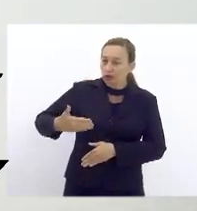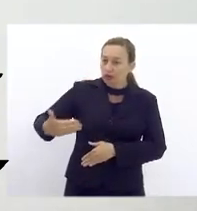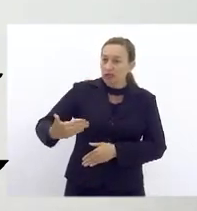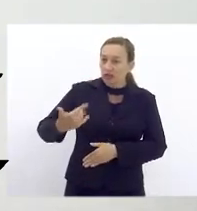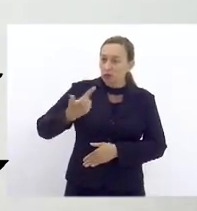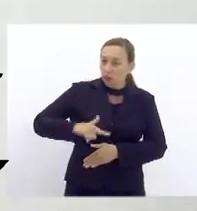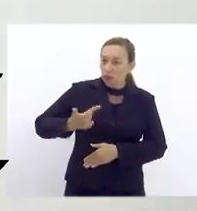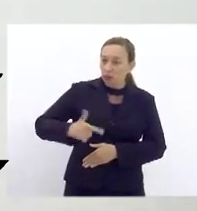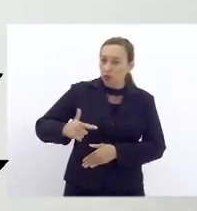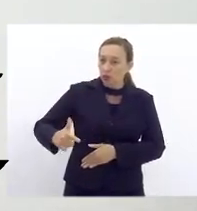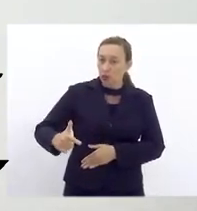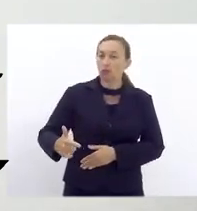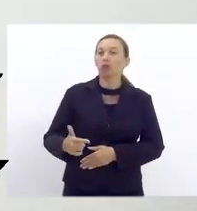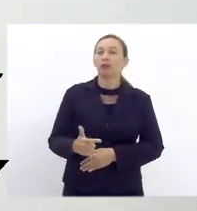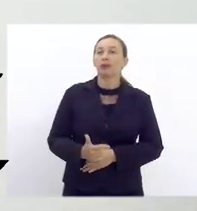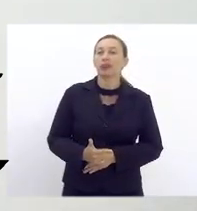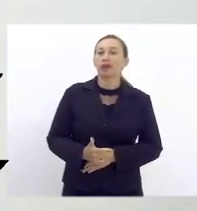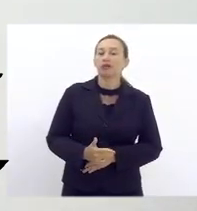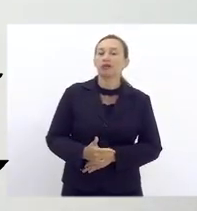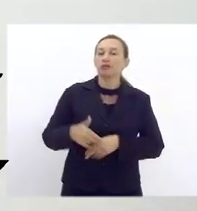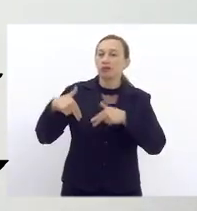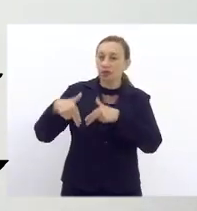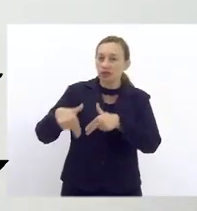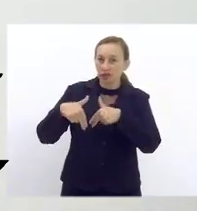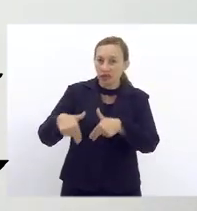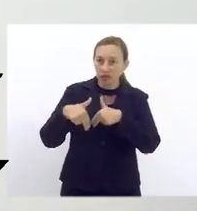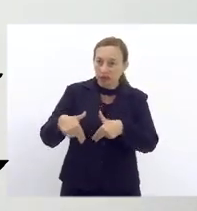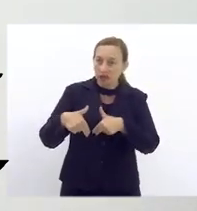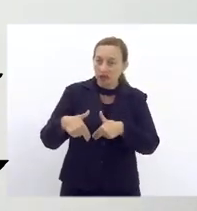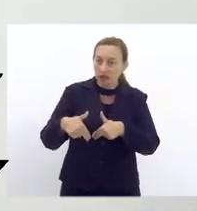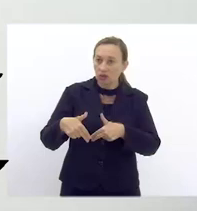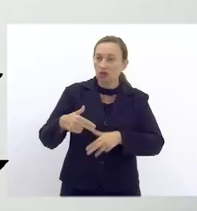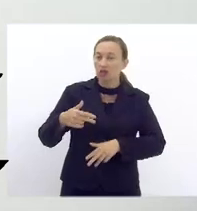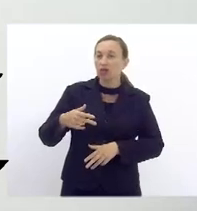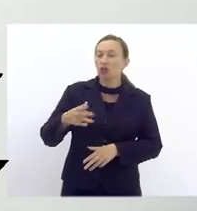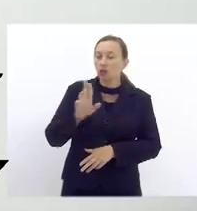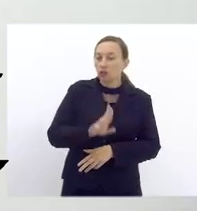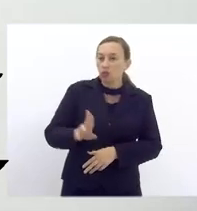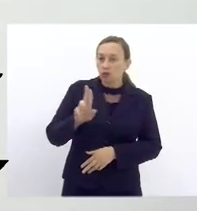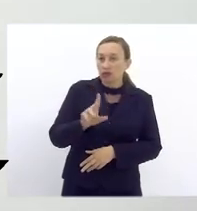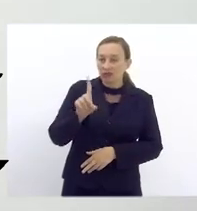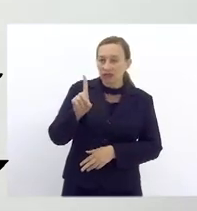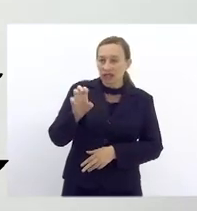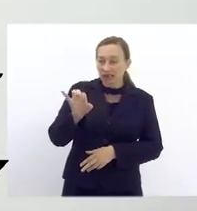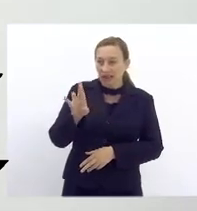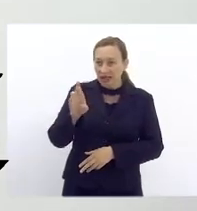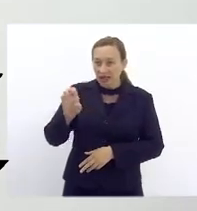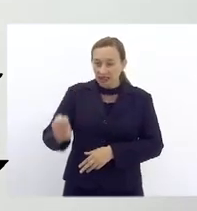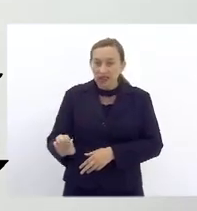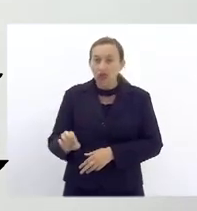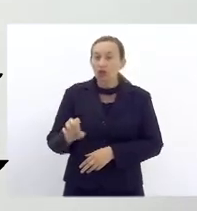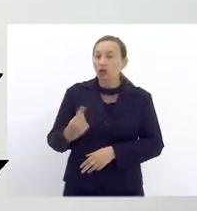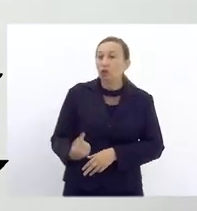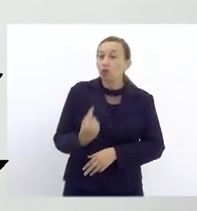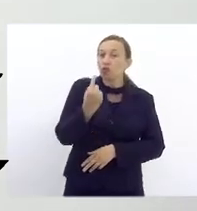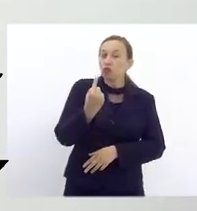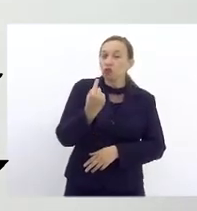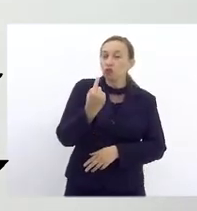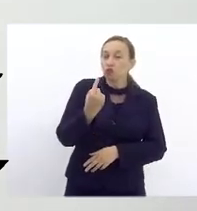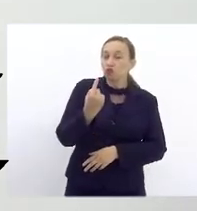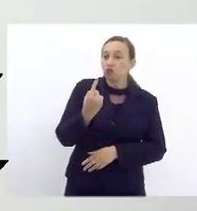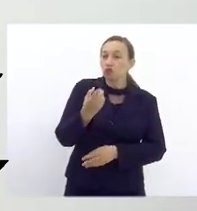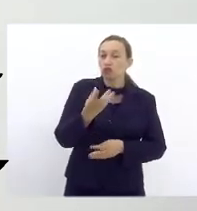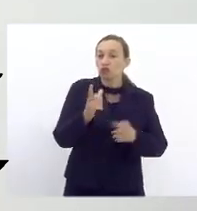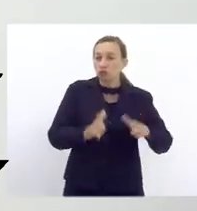reforçar a militarização e somente reforçar o uso da decade como única via ou havia principal para